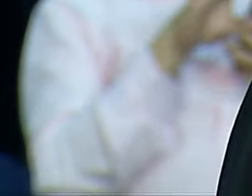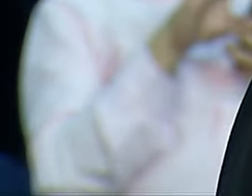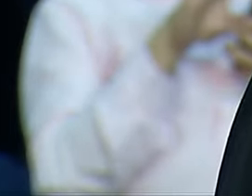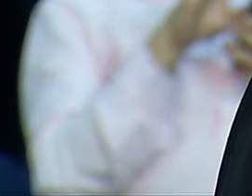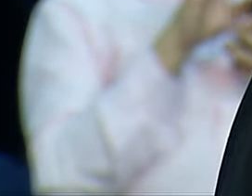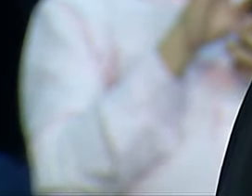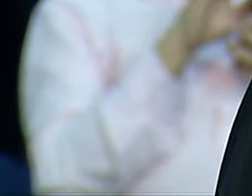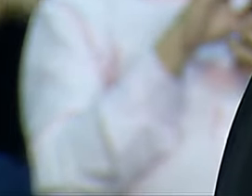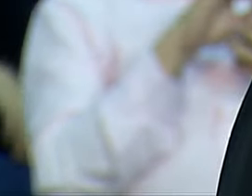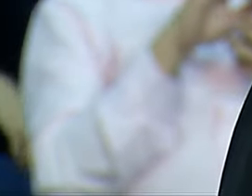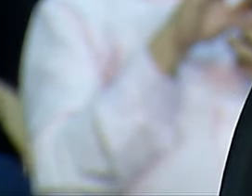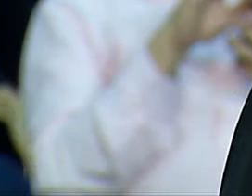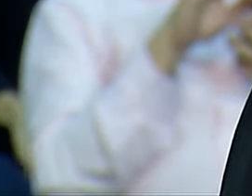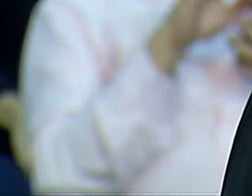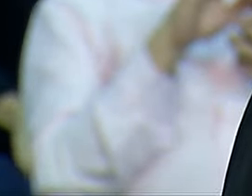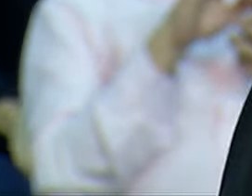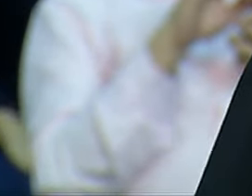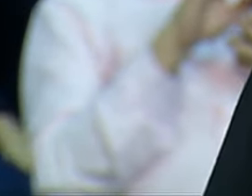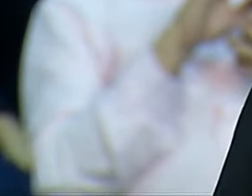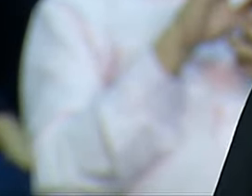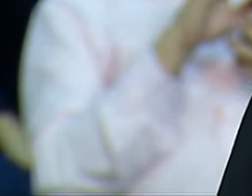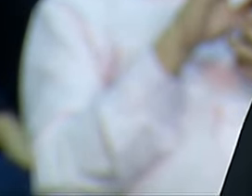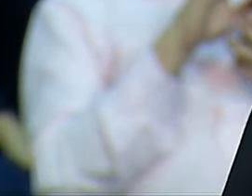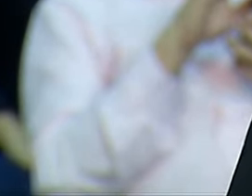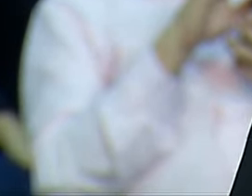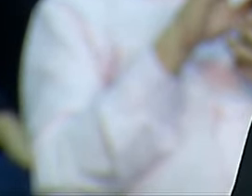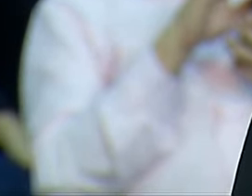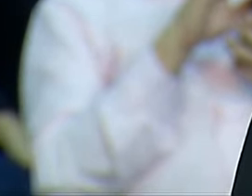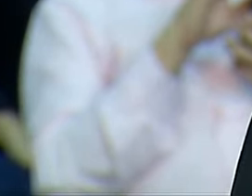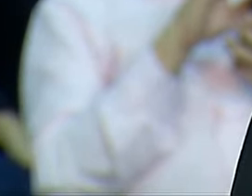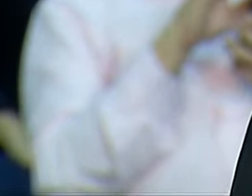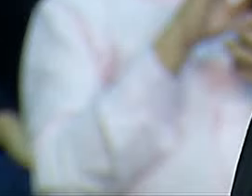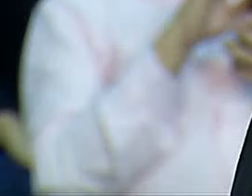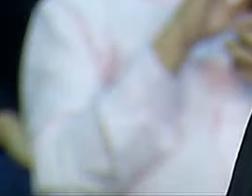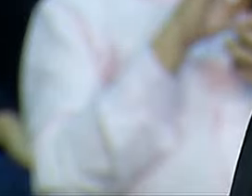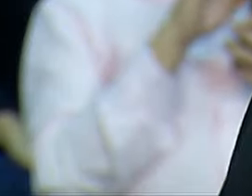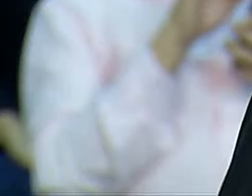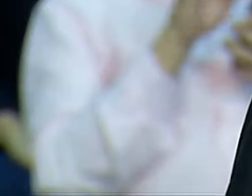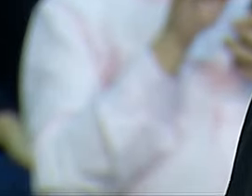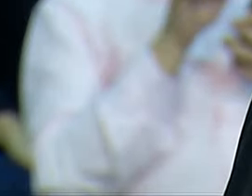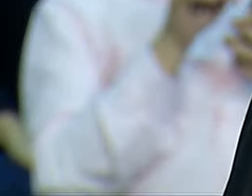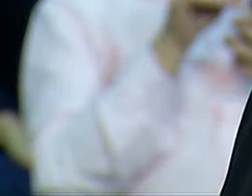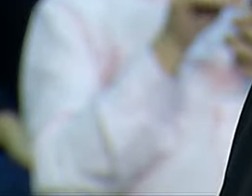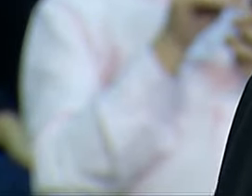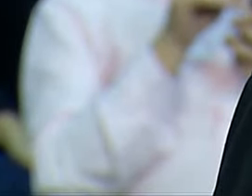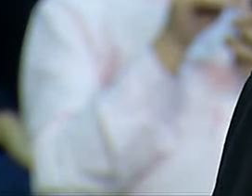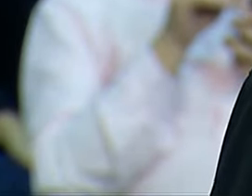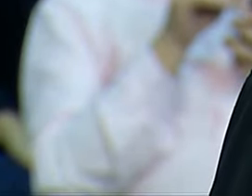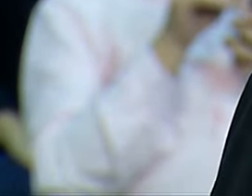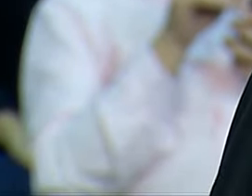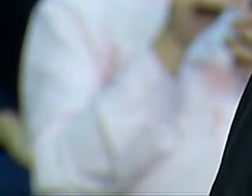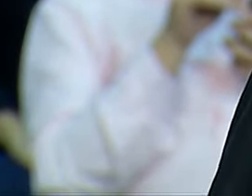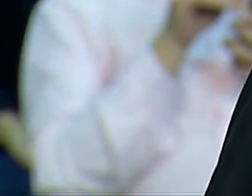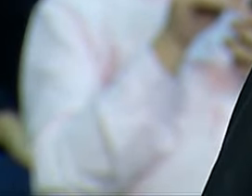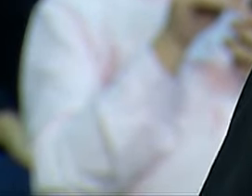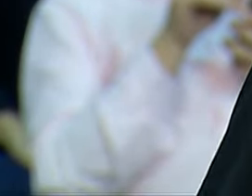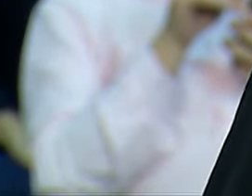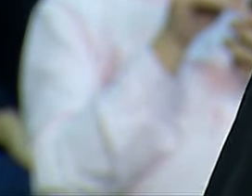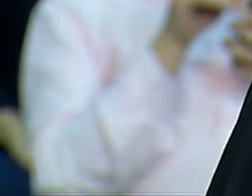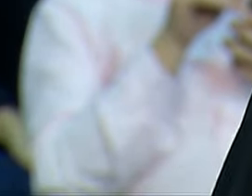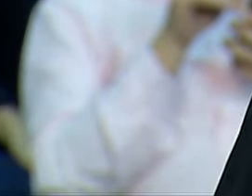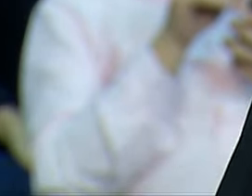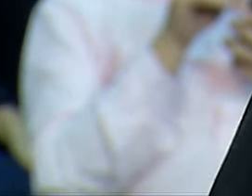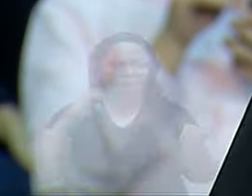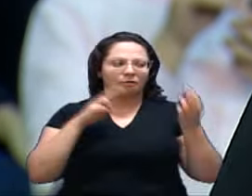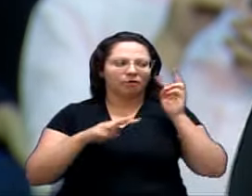hoje nós temos uma região Nobre de Sorocaba que é zona sul que grandes proprietários e terrenos lá eles na minha